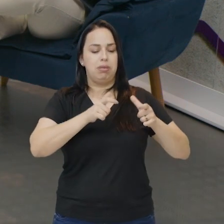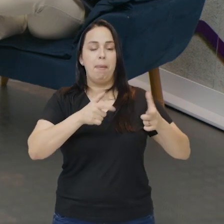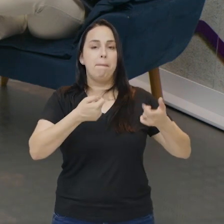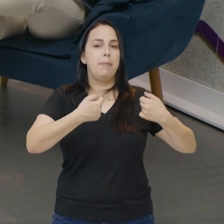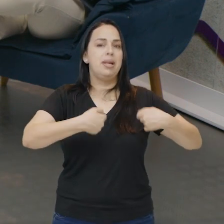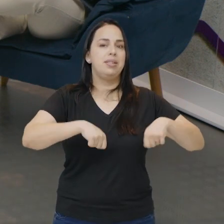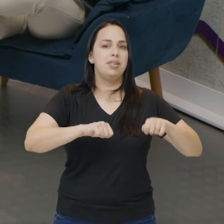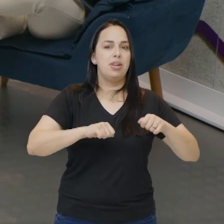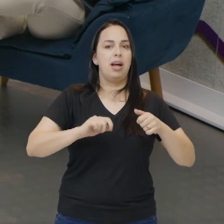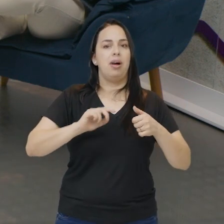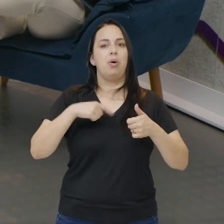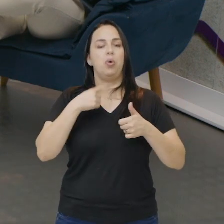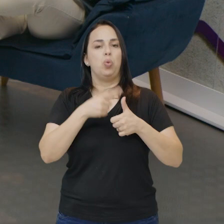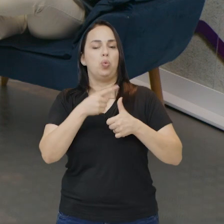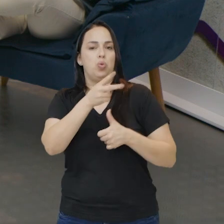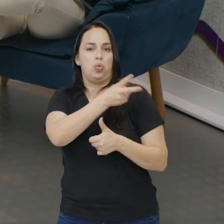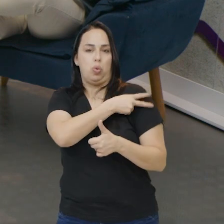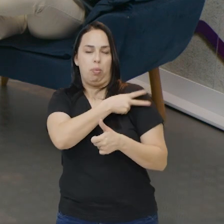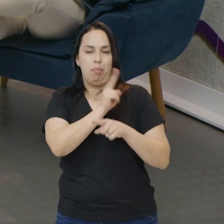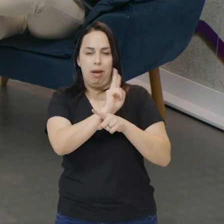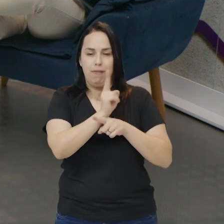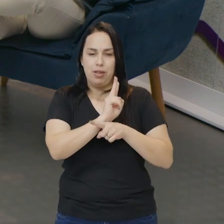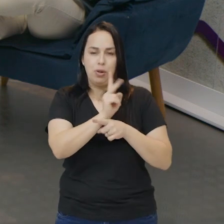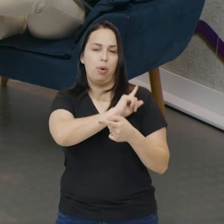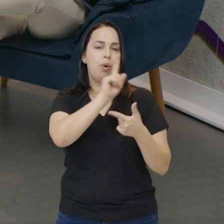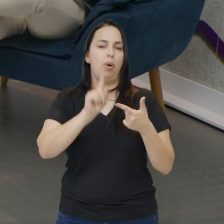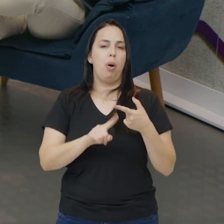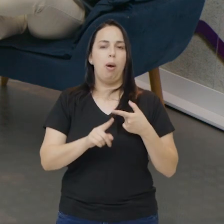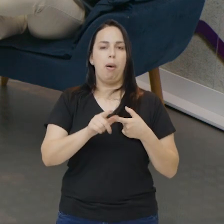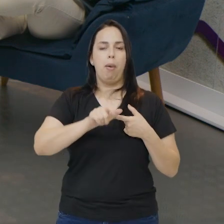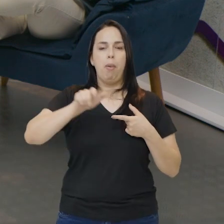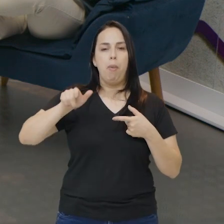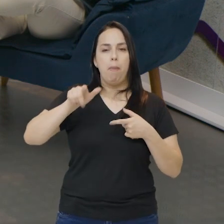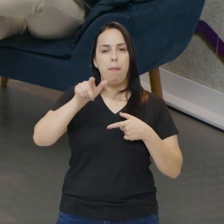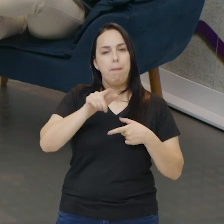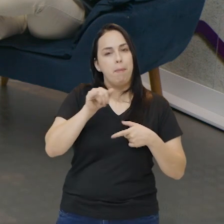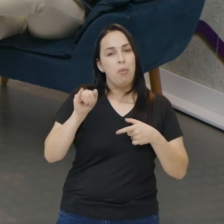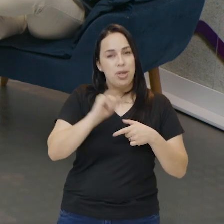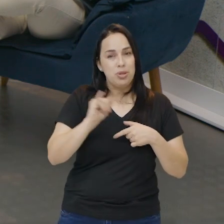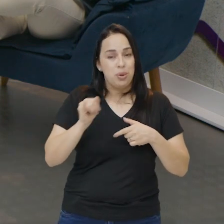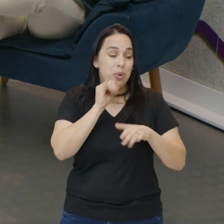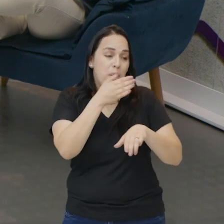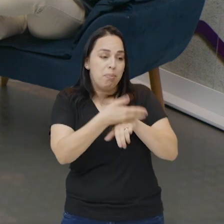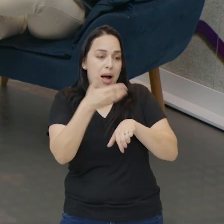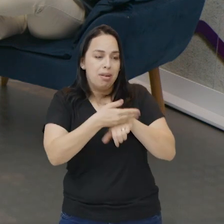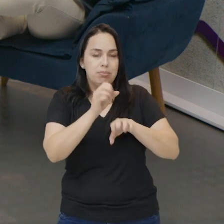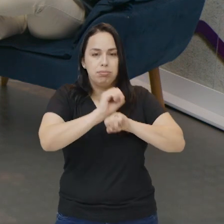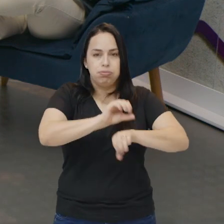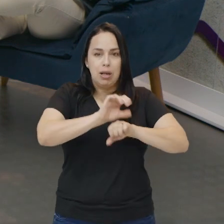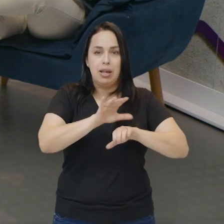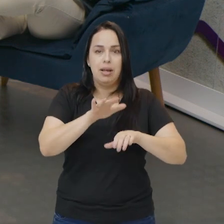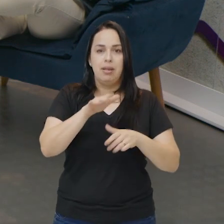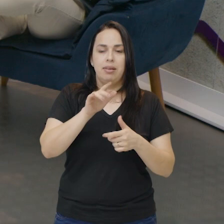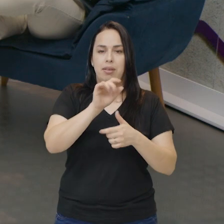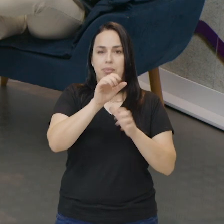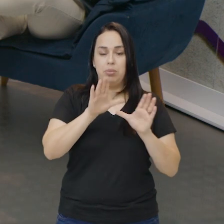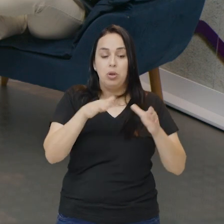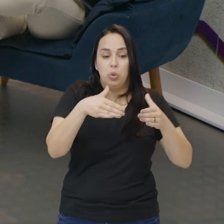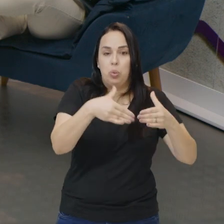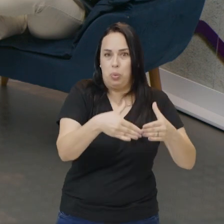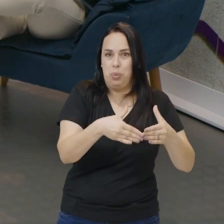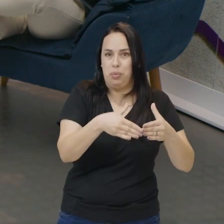equipe cresce, precisa de alguém para supervisionar, alguém para treinar. Então, são várias pessoas, né, envolvidas no